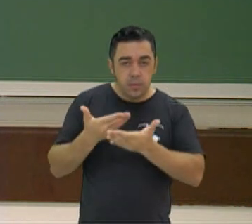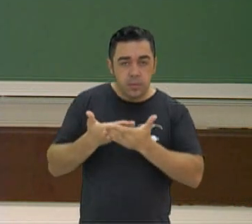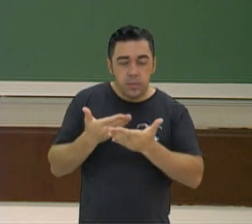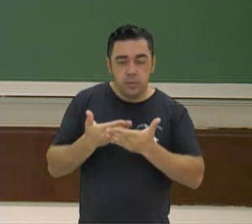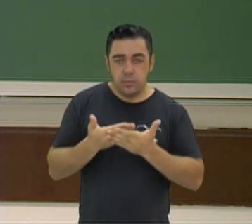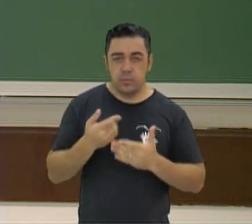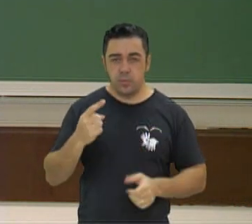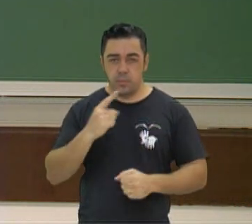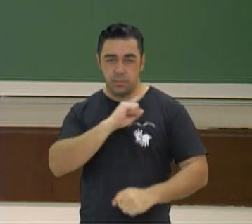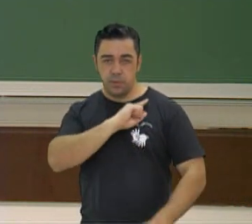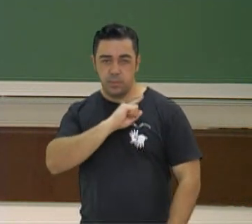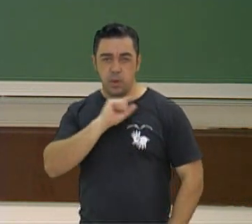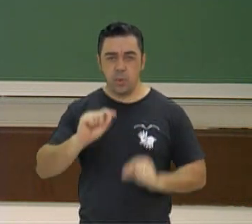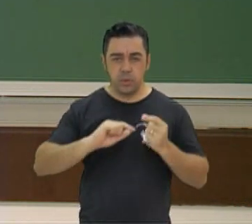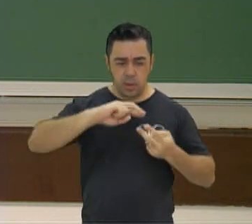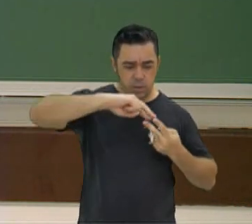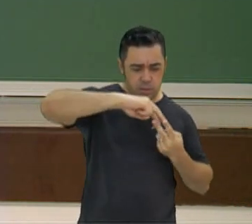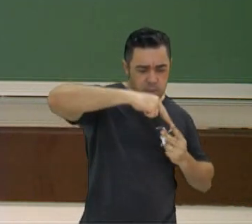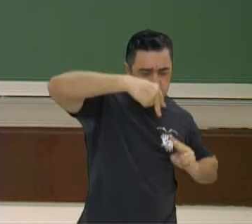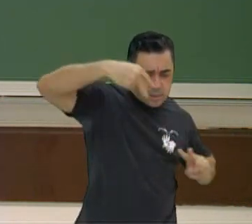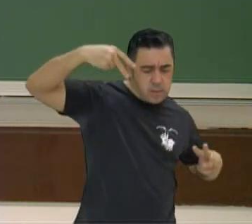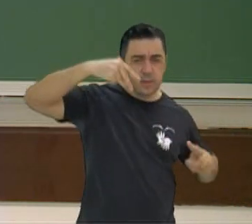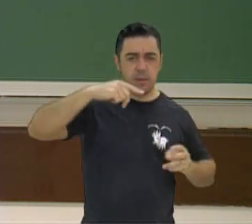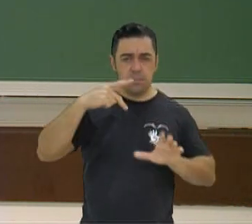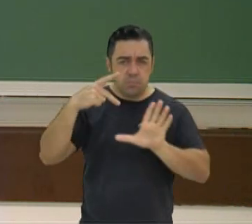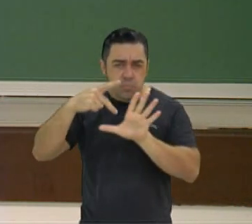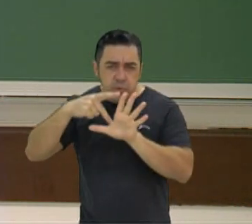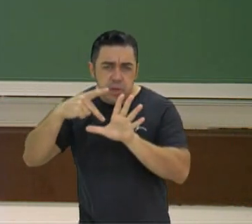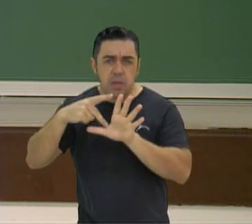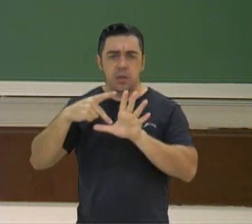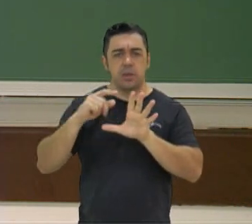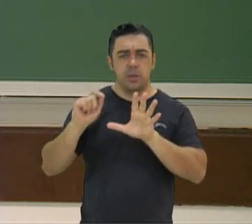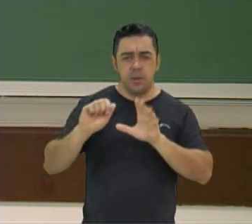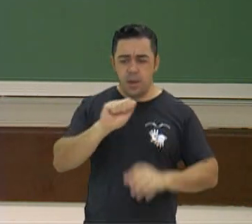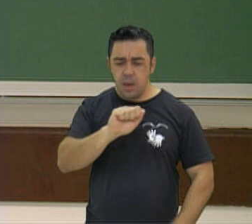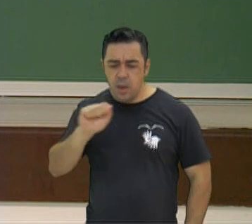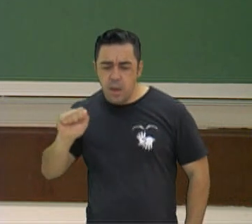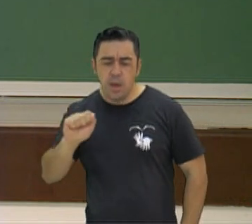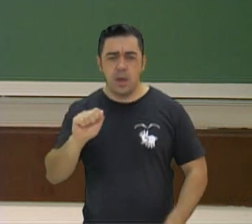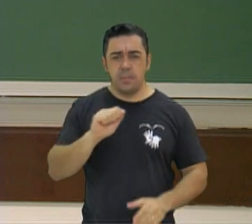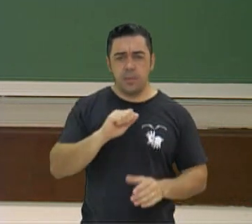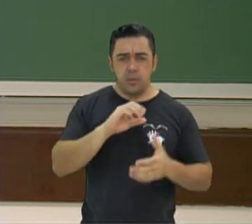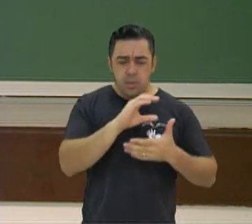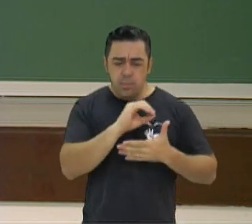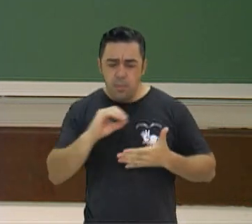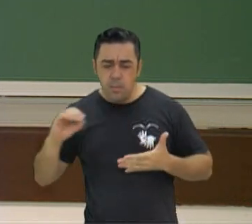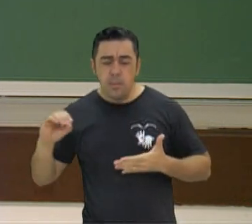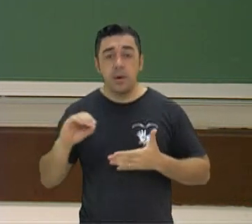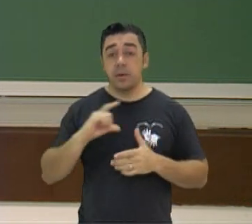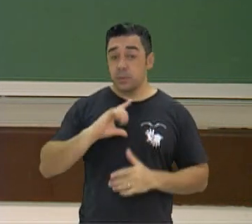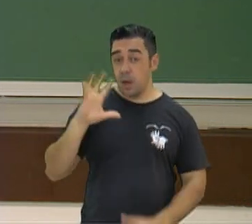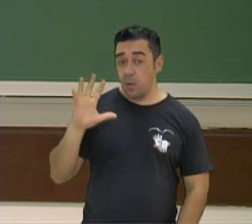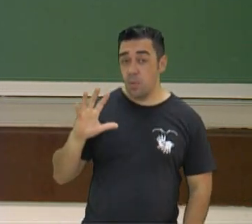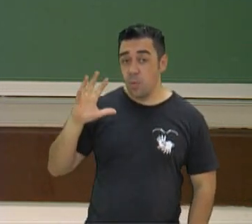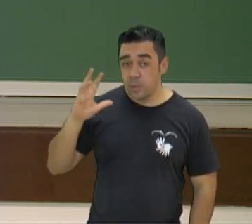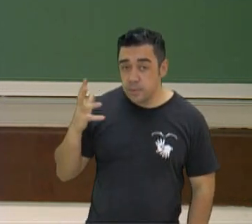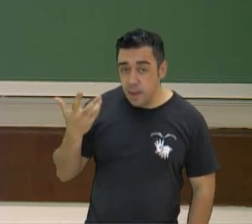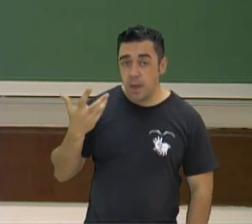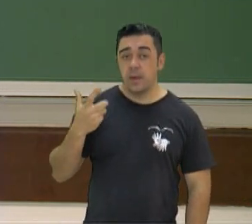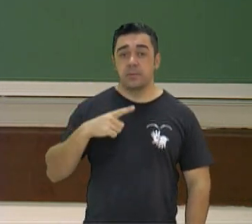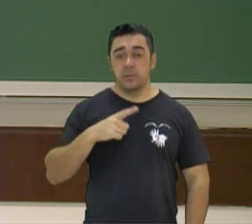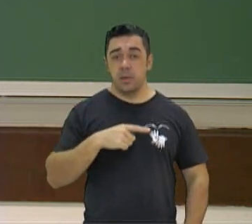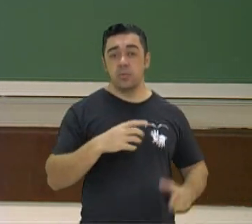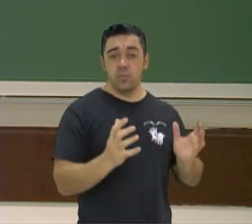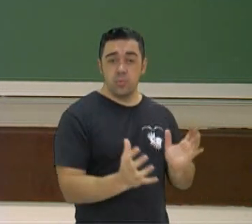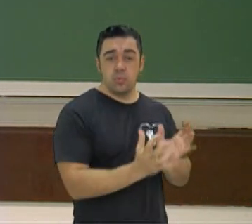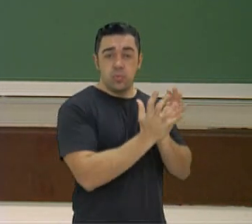parte lá da questão do DNA, das proteínas, dos aminoácidos. É comum entre as espécies. Então, é uma evidência de que isso